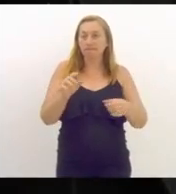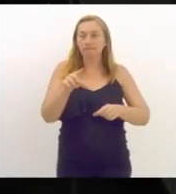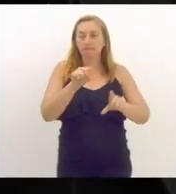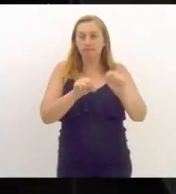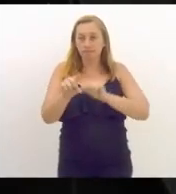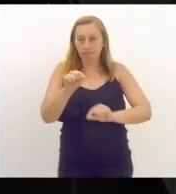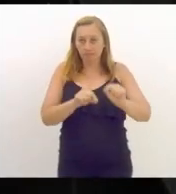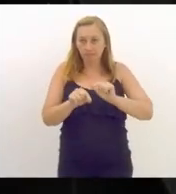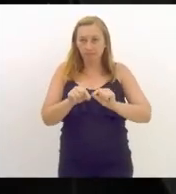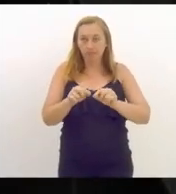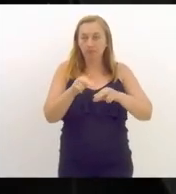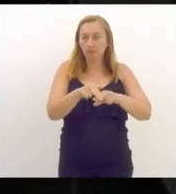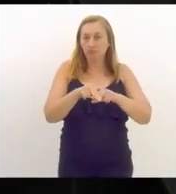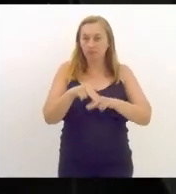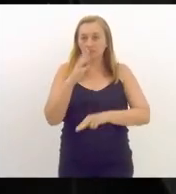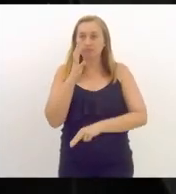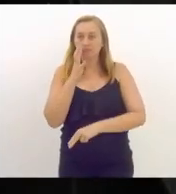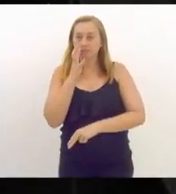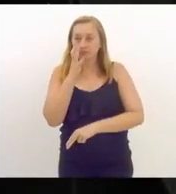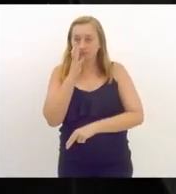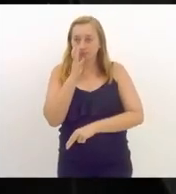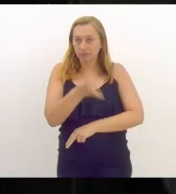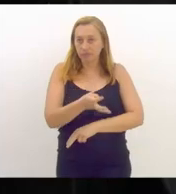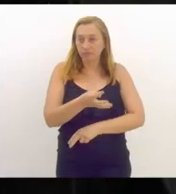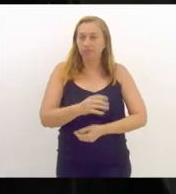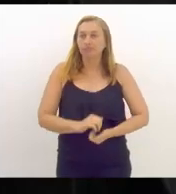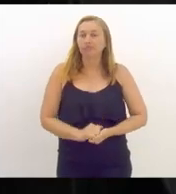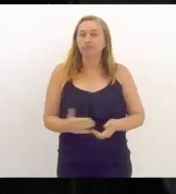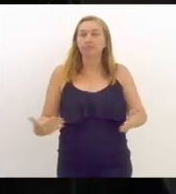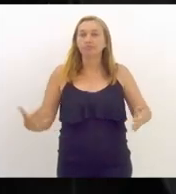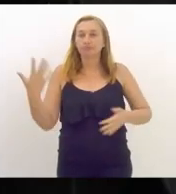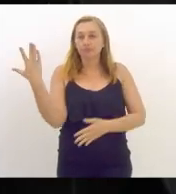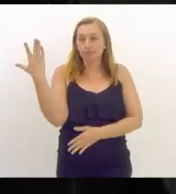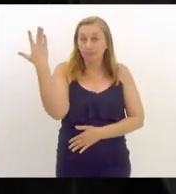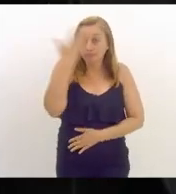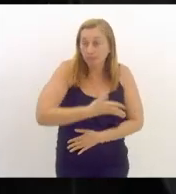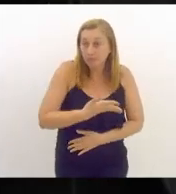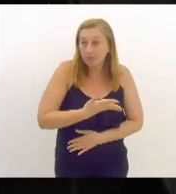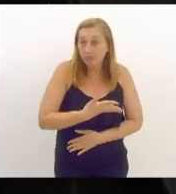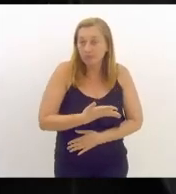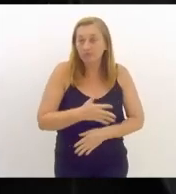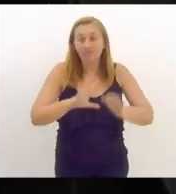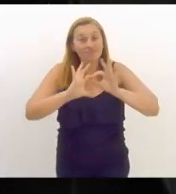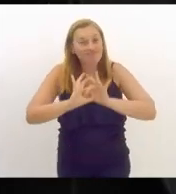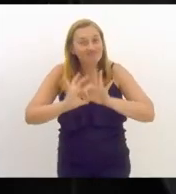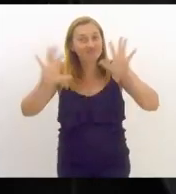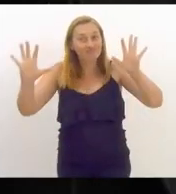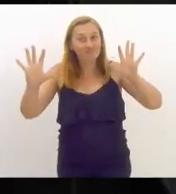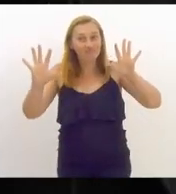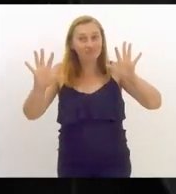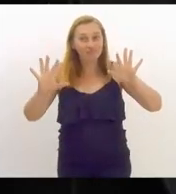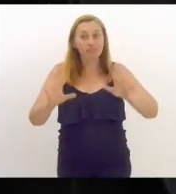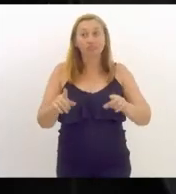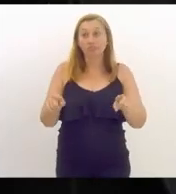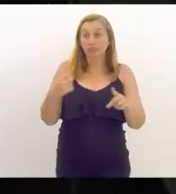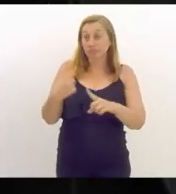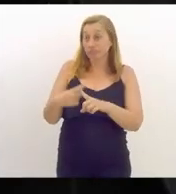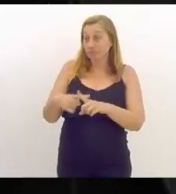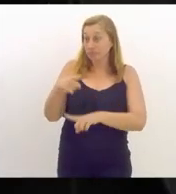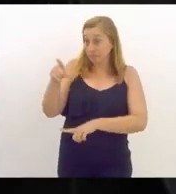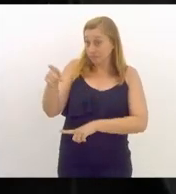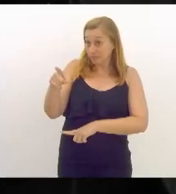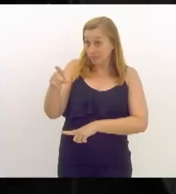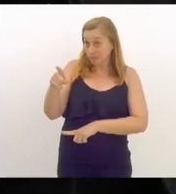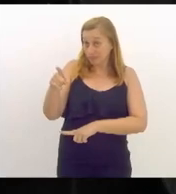por essas acusações até que sejam provadas democraticamente pois ele é também defensor